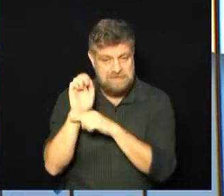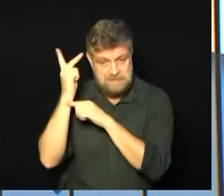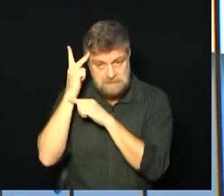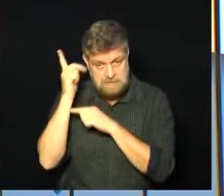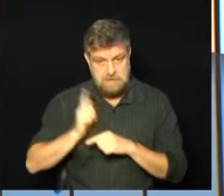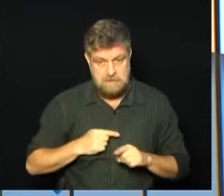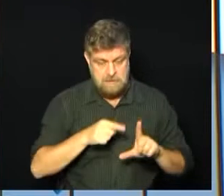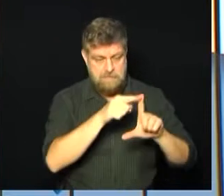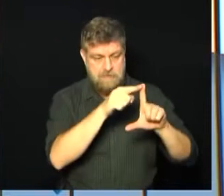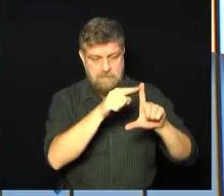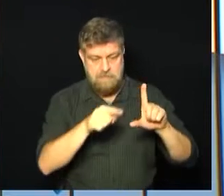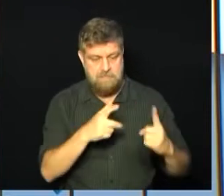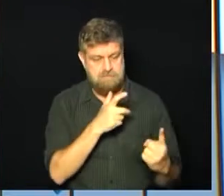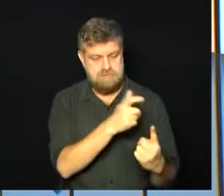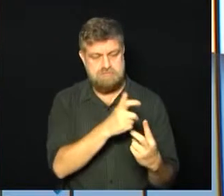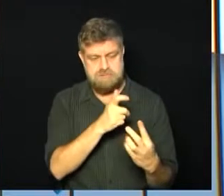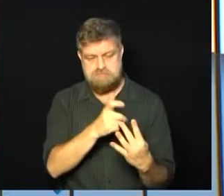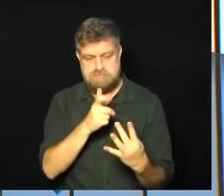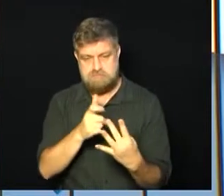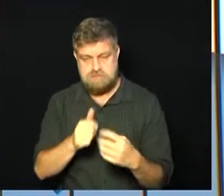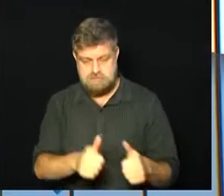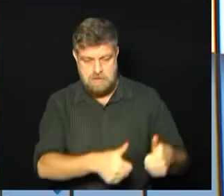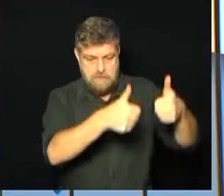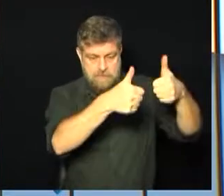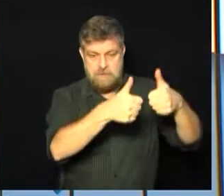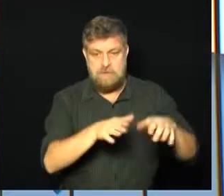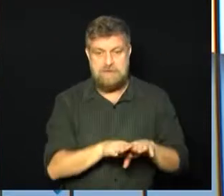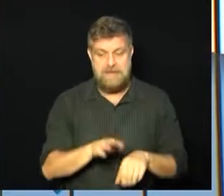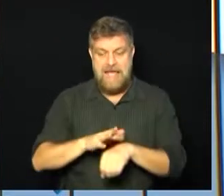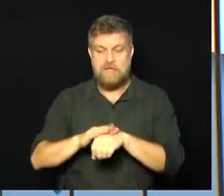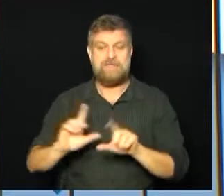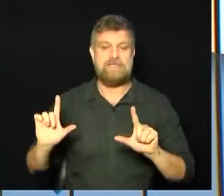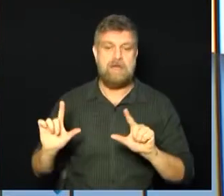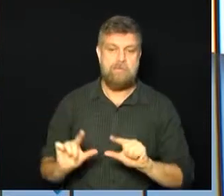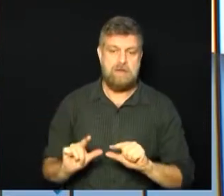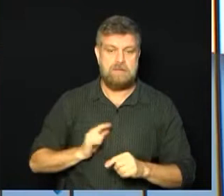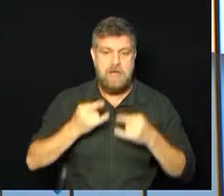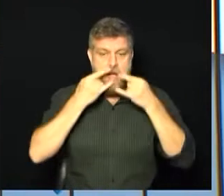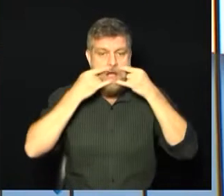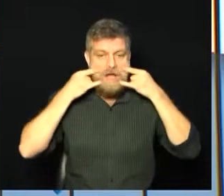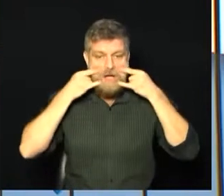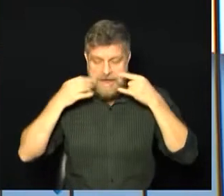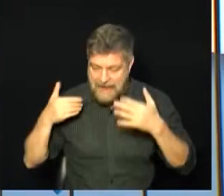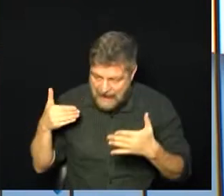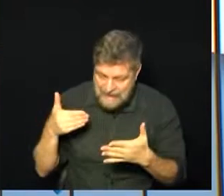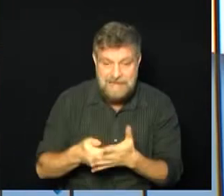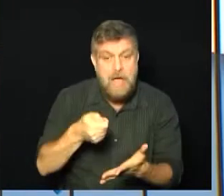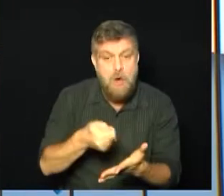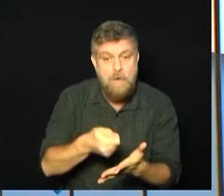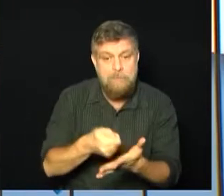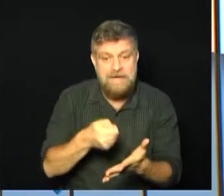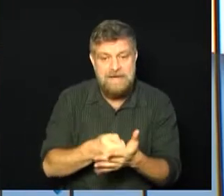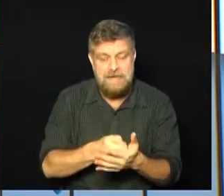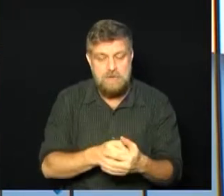positivos de avanço da vacinação e do cenário epidemiológico. O uso das máscaras continua obrigatório